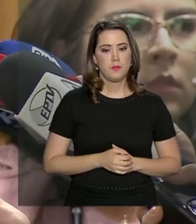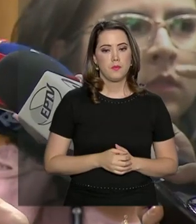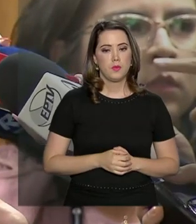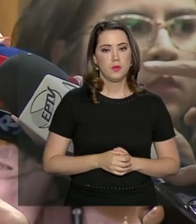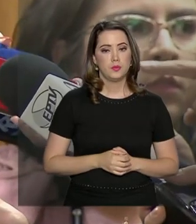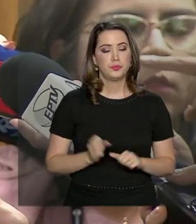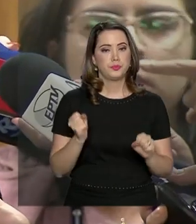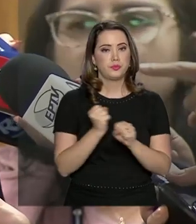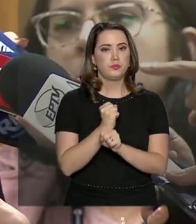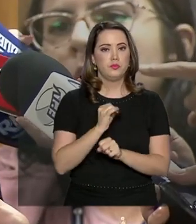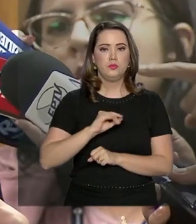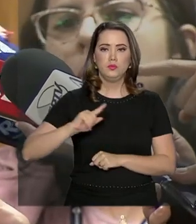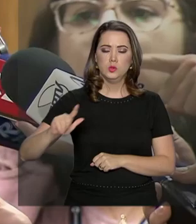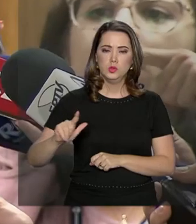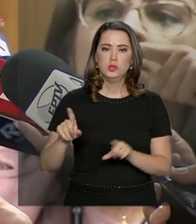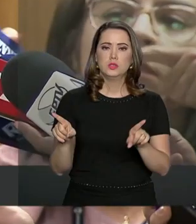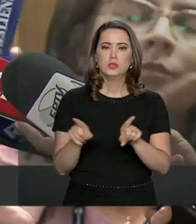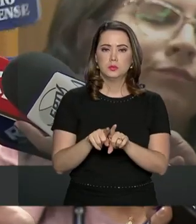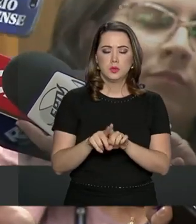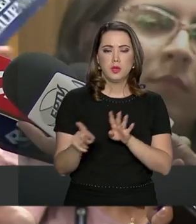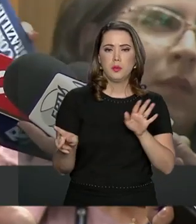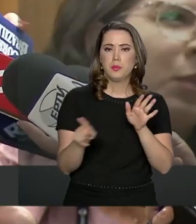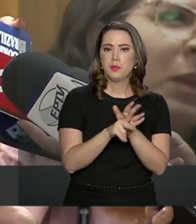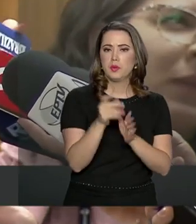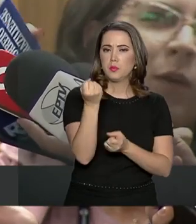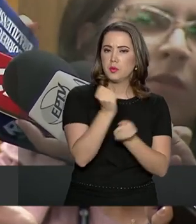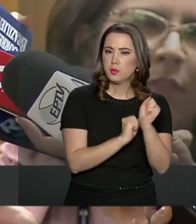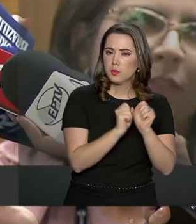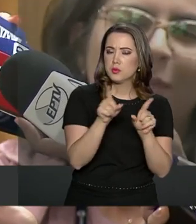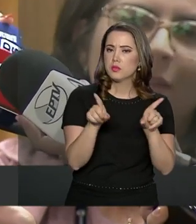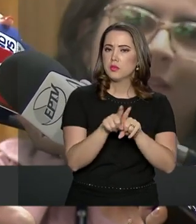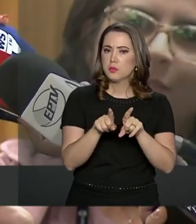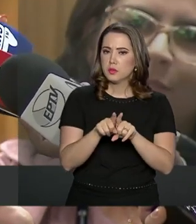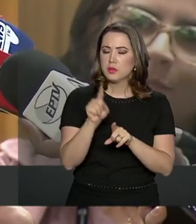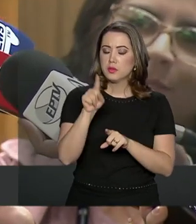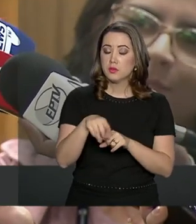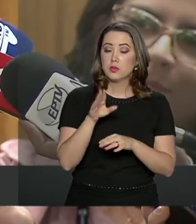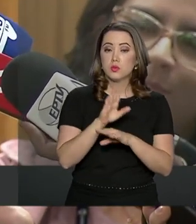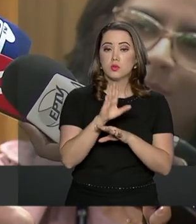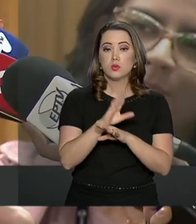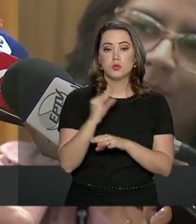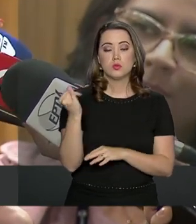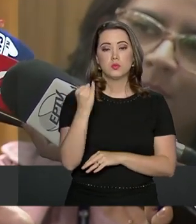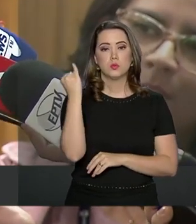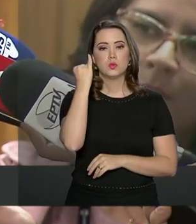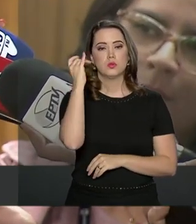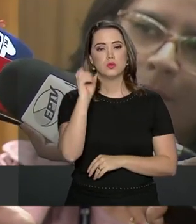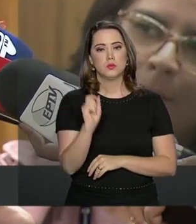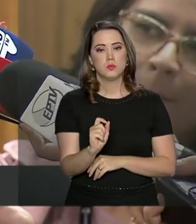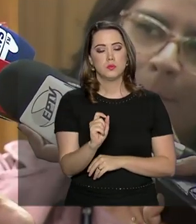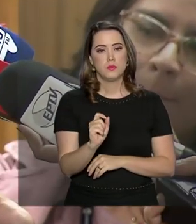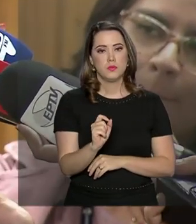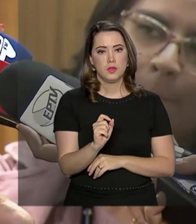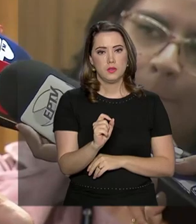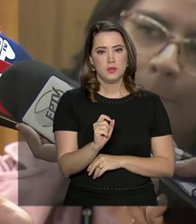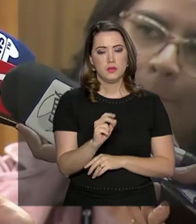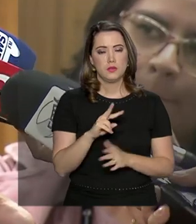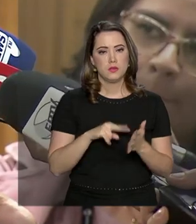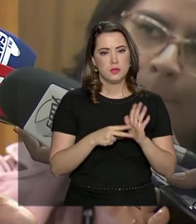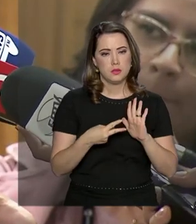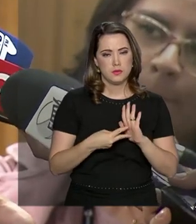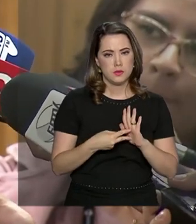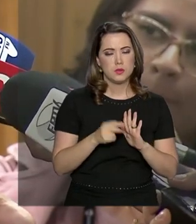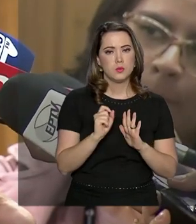construção civil e a própria indústria também tiveram uma contribuição bastante relevante. E aí isso significa,